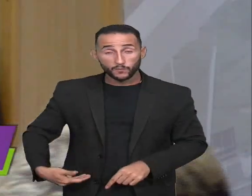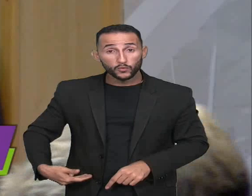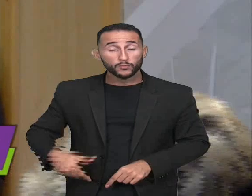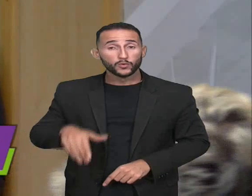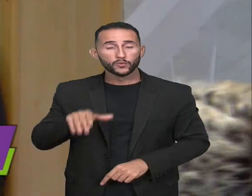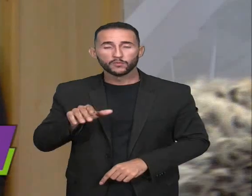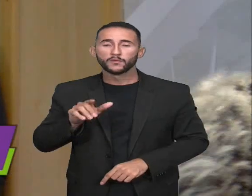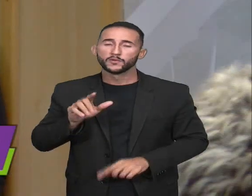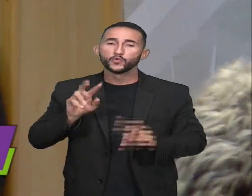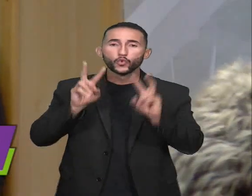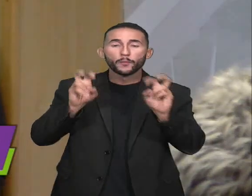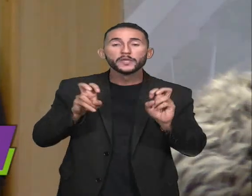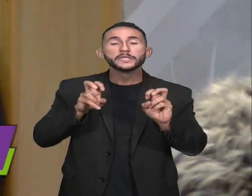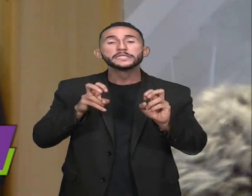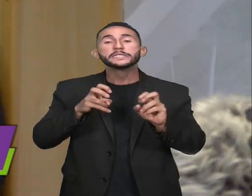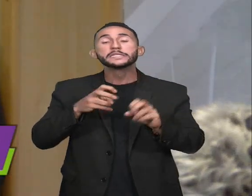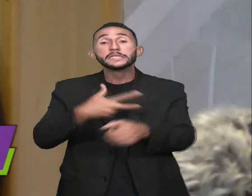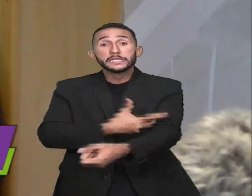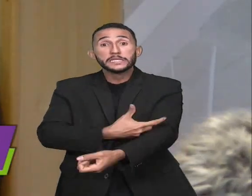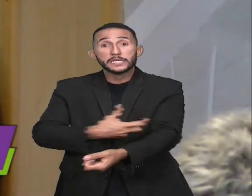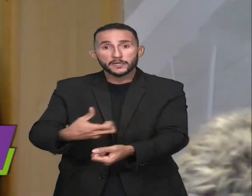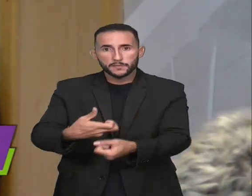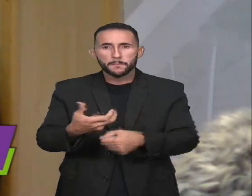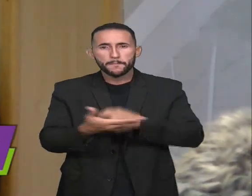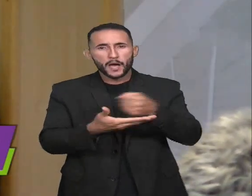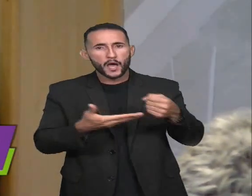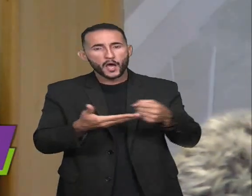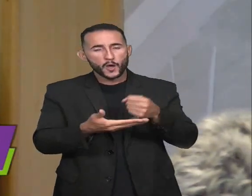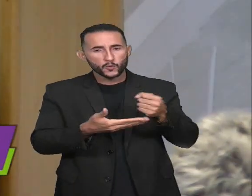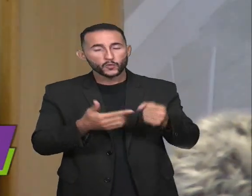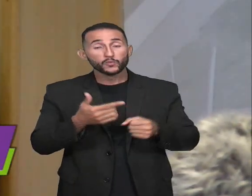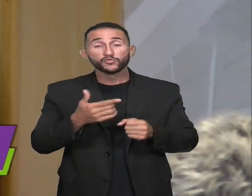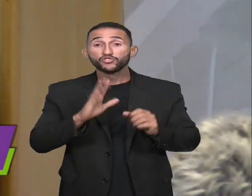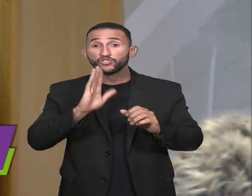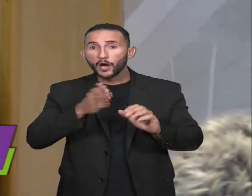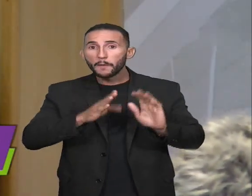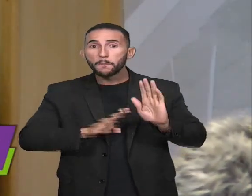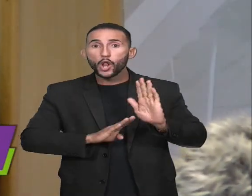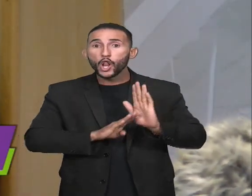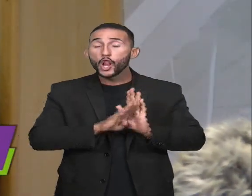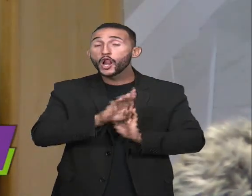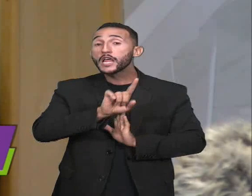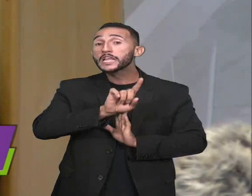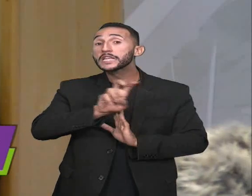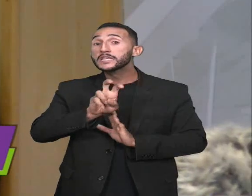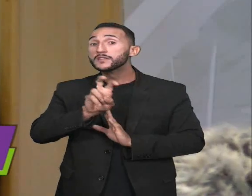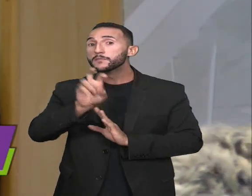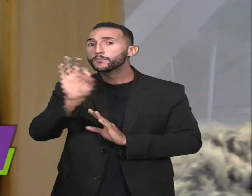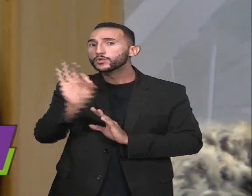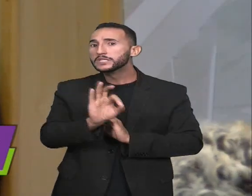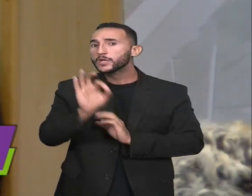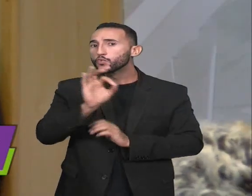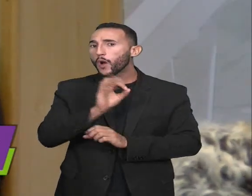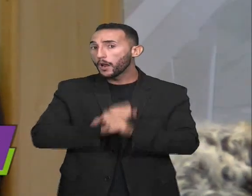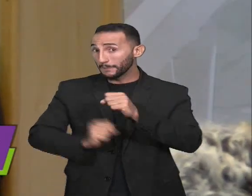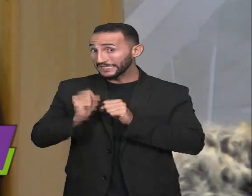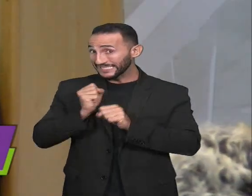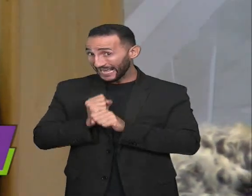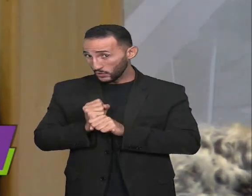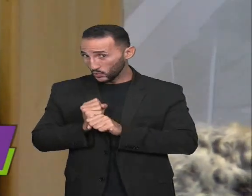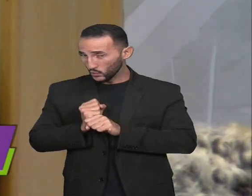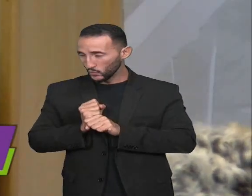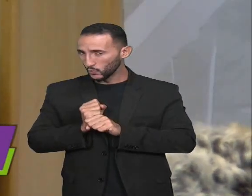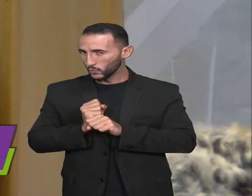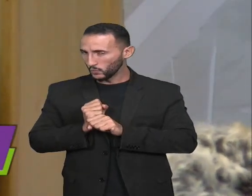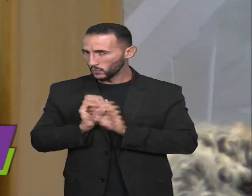básicos ela cresceu quase 15% só o ano passado só o